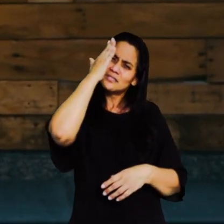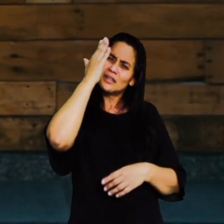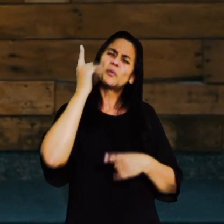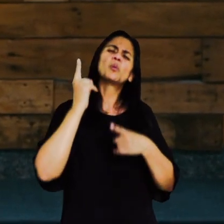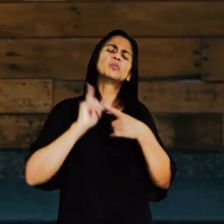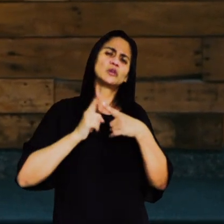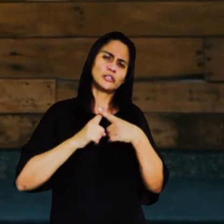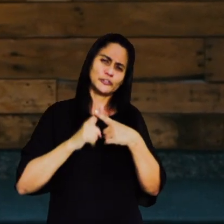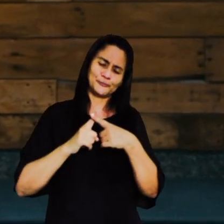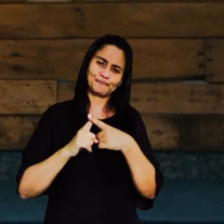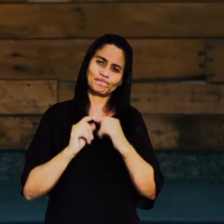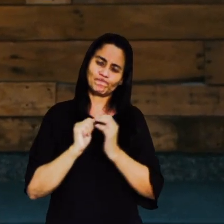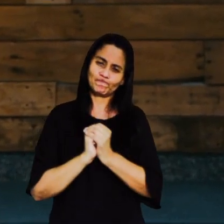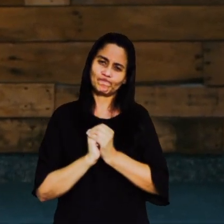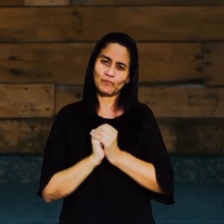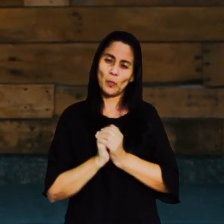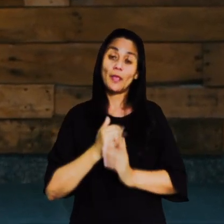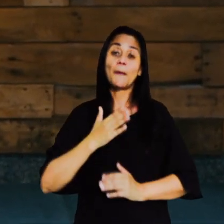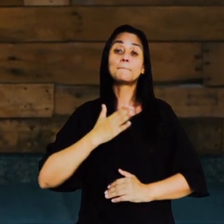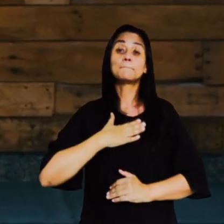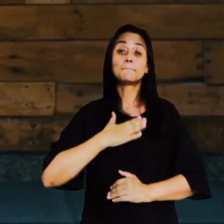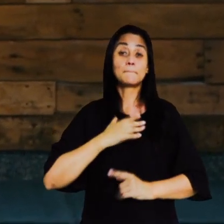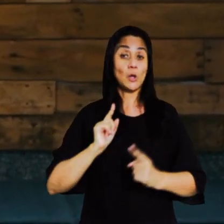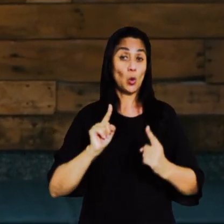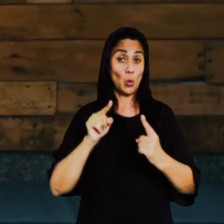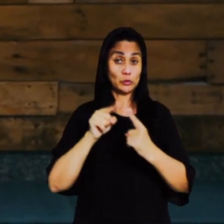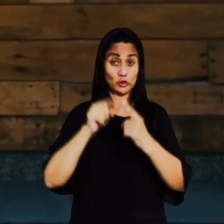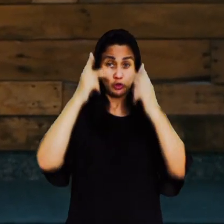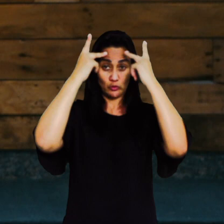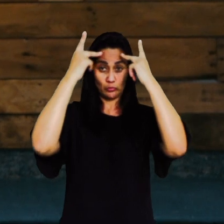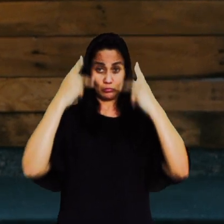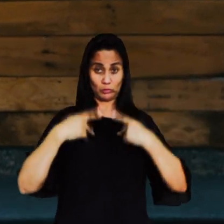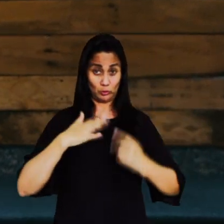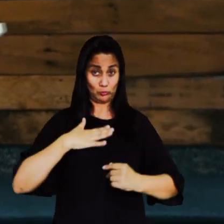Você sabe qual que é o meu objetivo pessoal em relação a você?